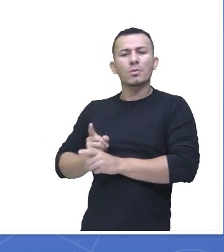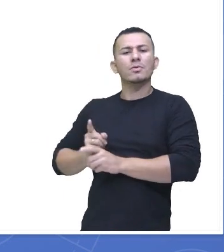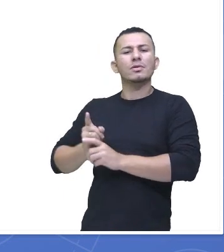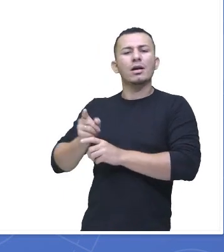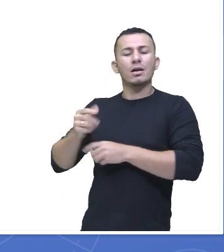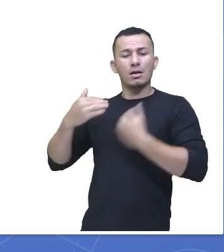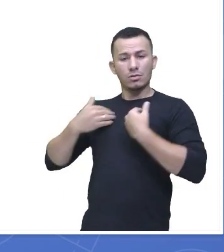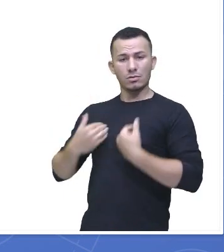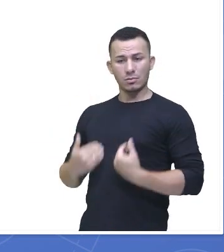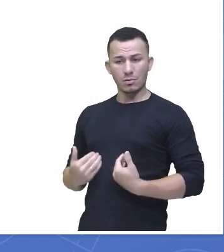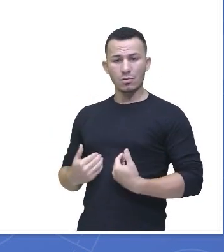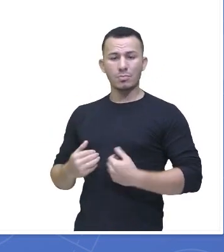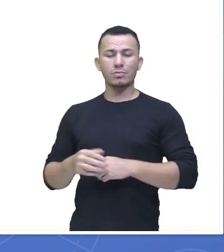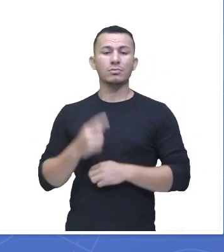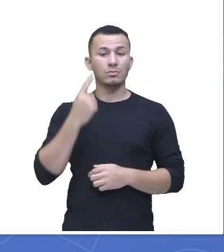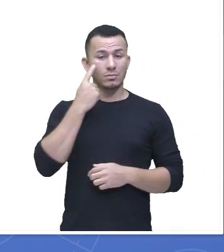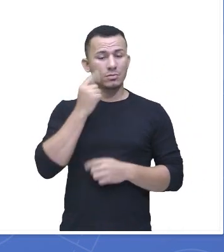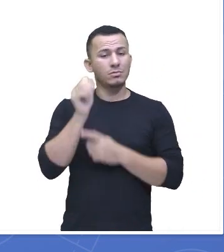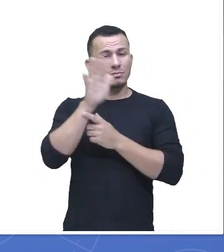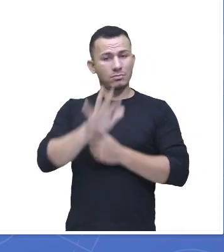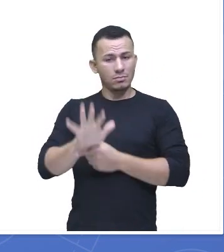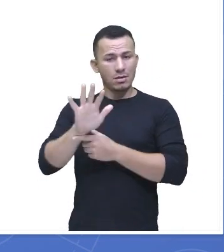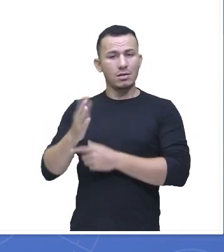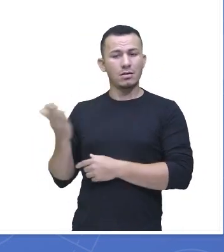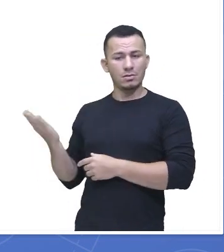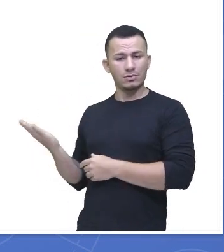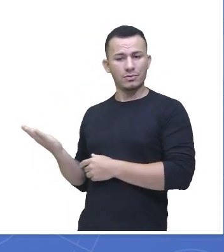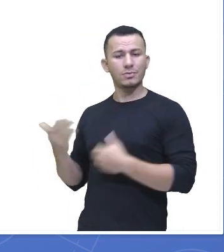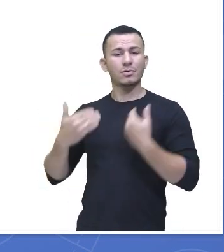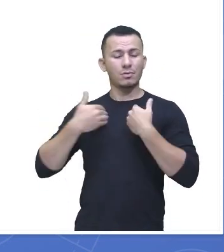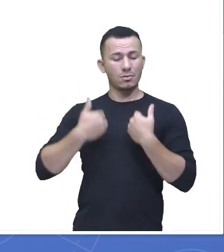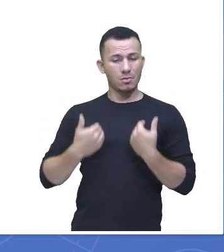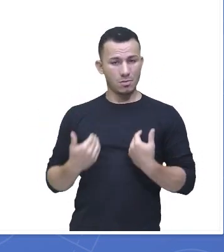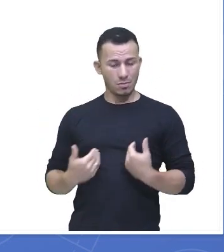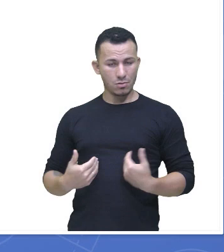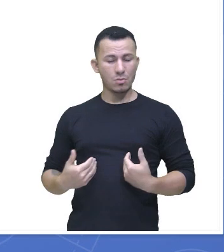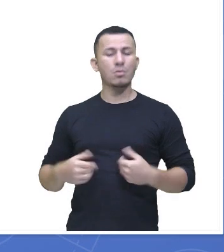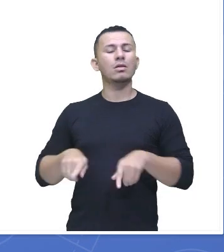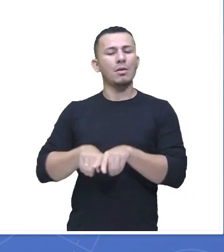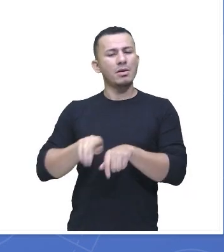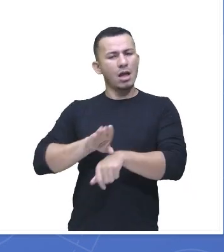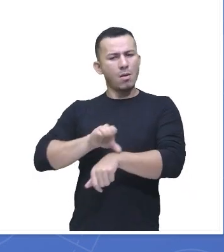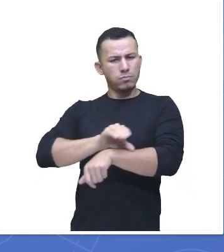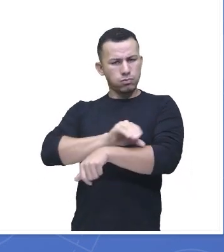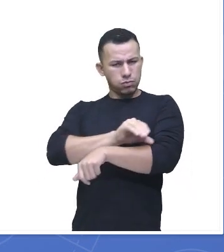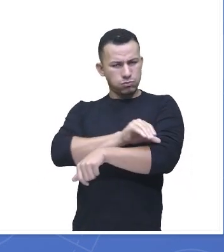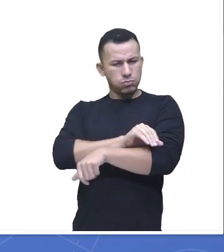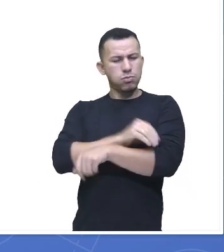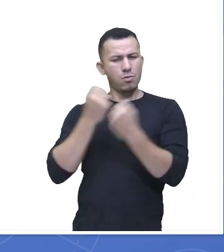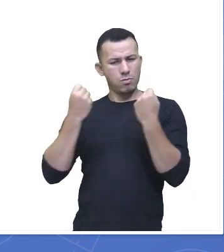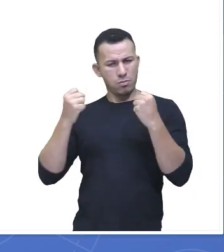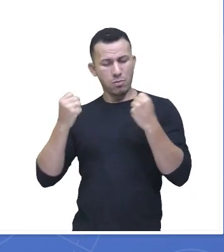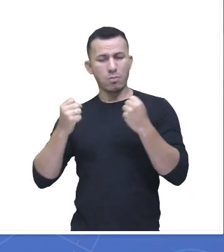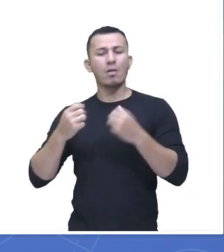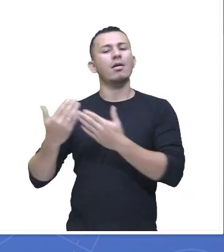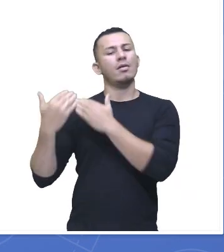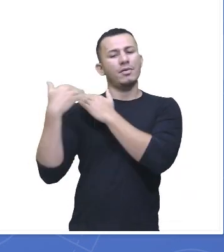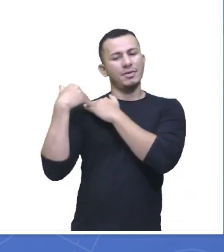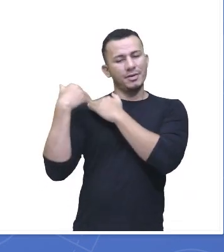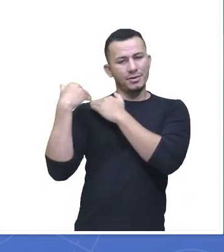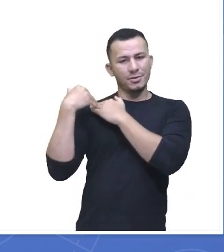nosso personagem, né? Aqui este corpo, esses músculos que são responsáveis pelo